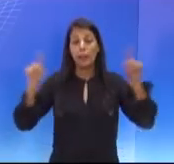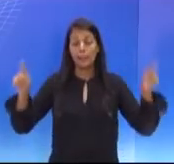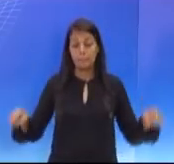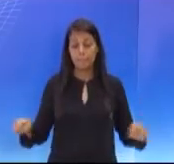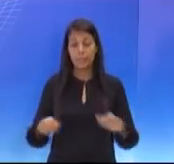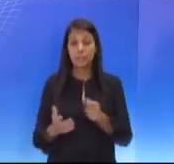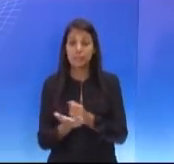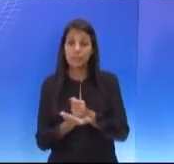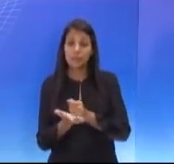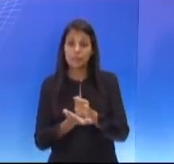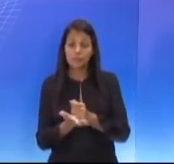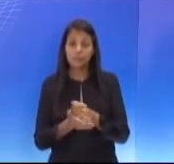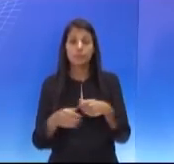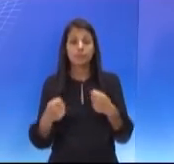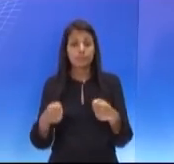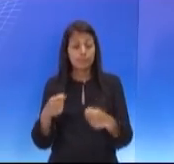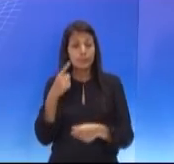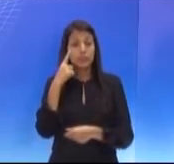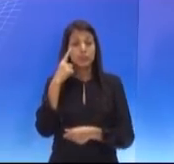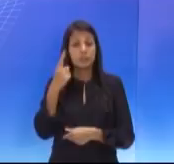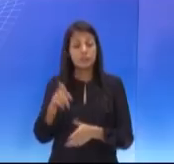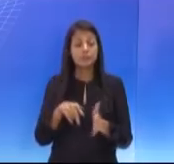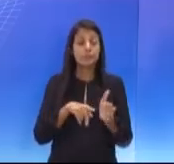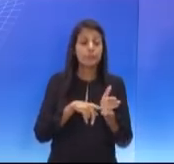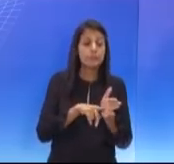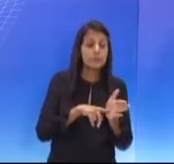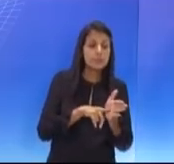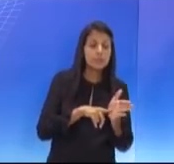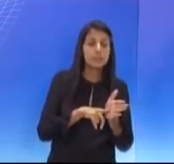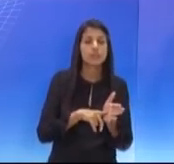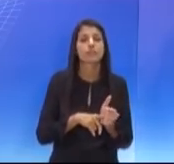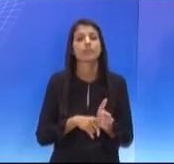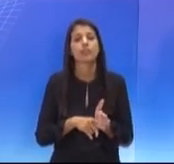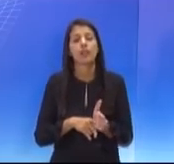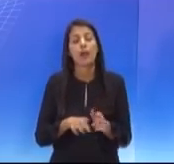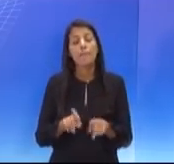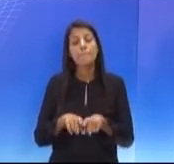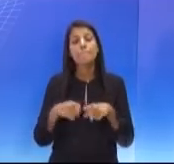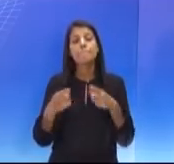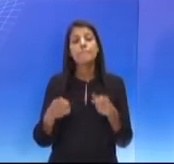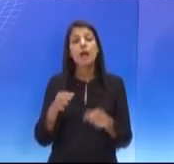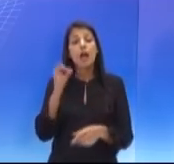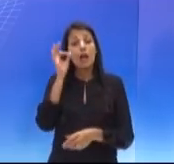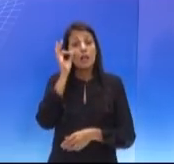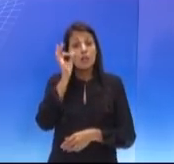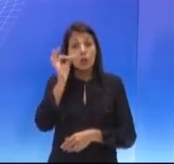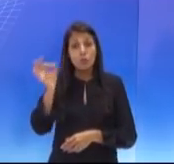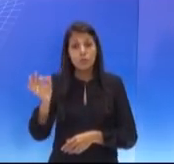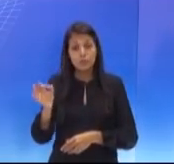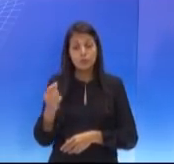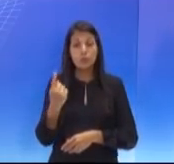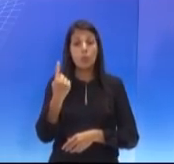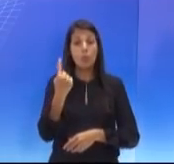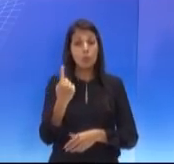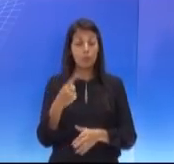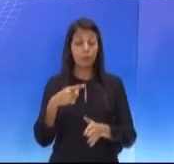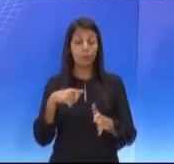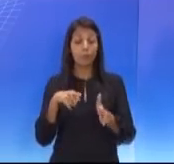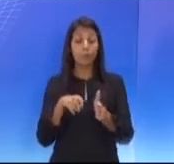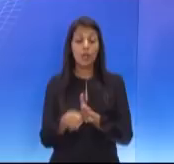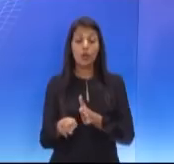essa leva um pouco mais de tempo, certo? Mas, observem, que só é uma questão de a